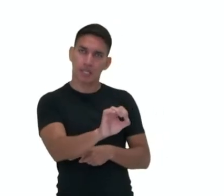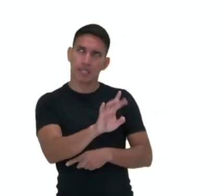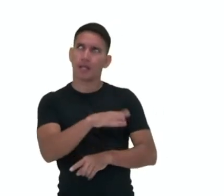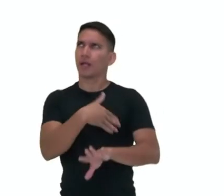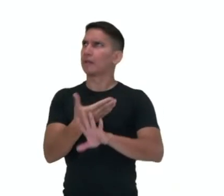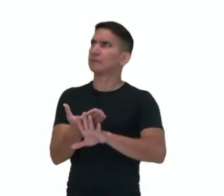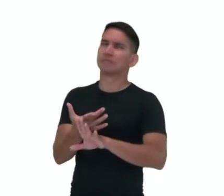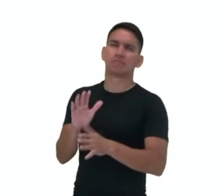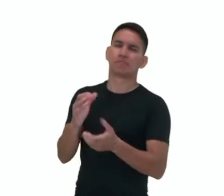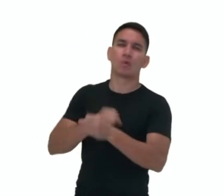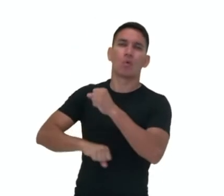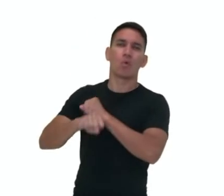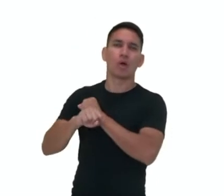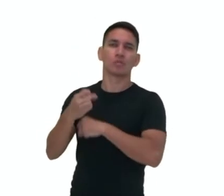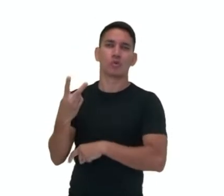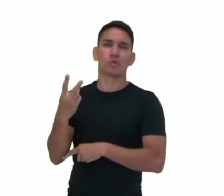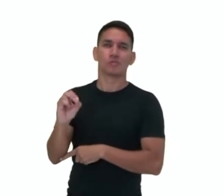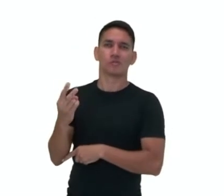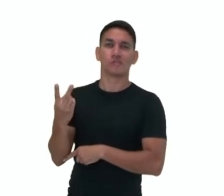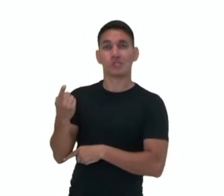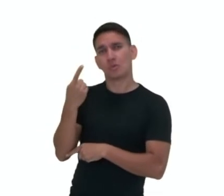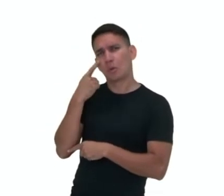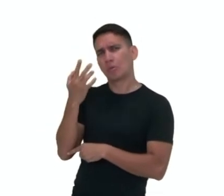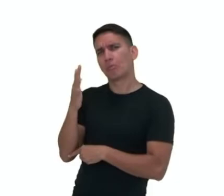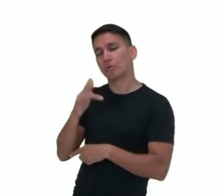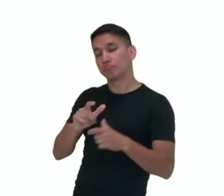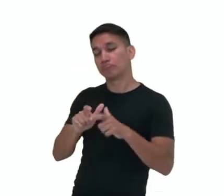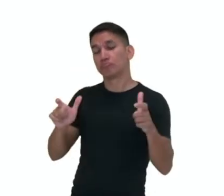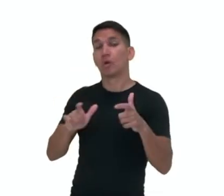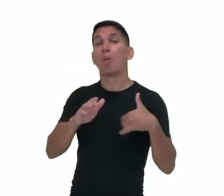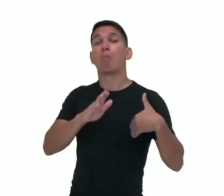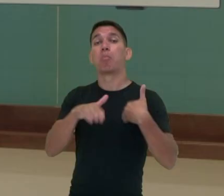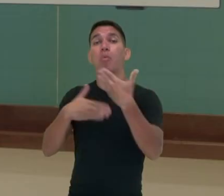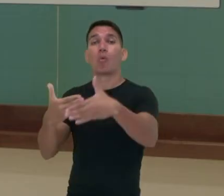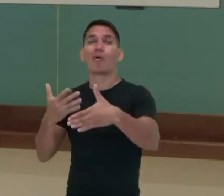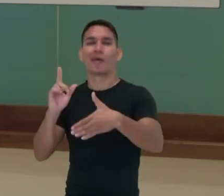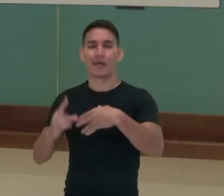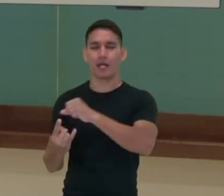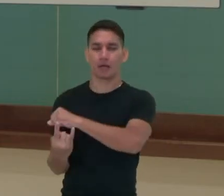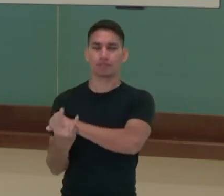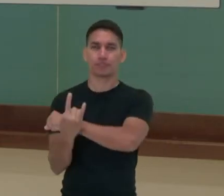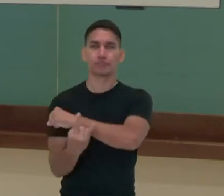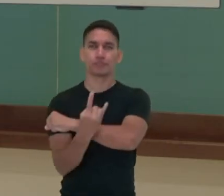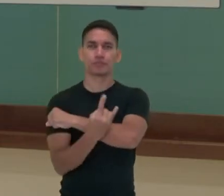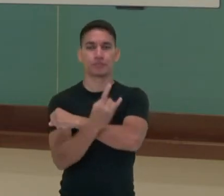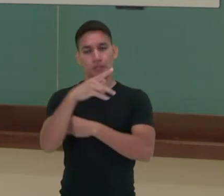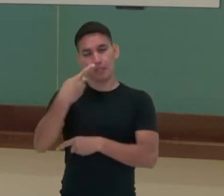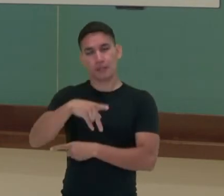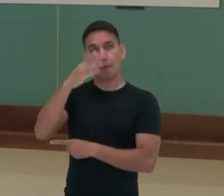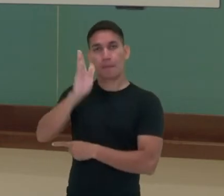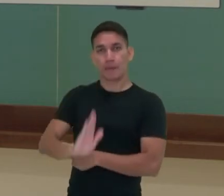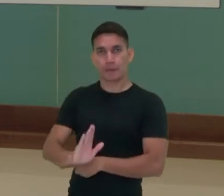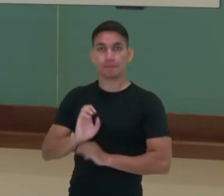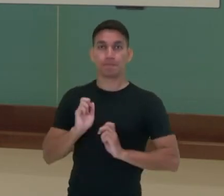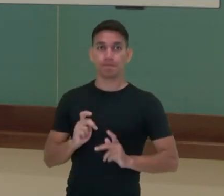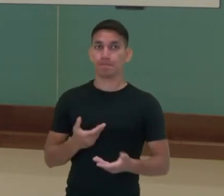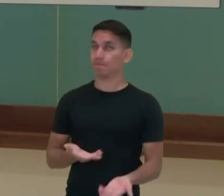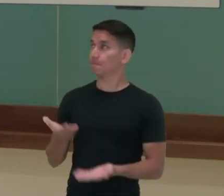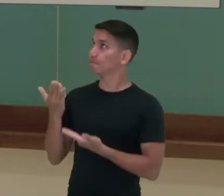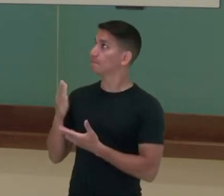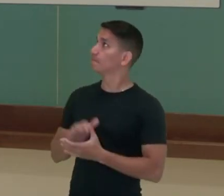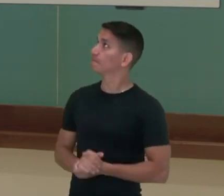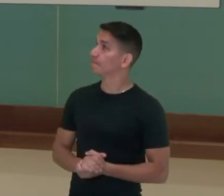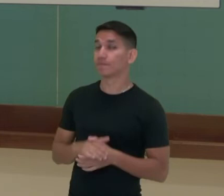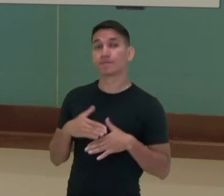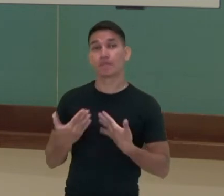2000, por aí, né? Então, esse vem se intensificando, esse processo de urbanização no Brasil. Muito bem.